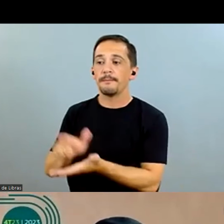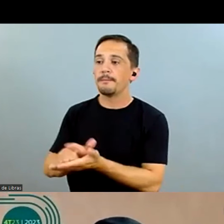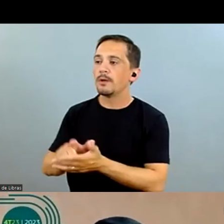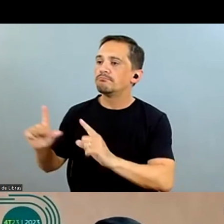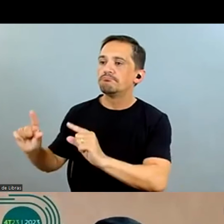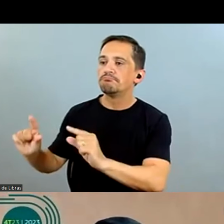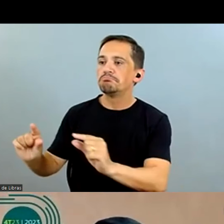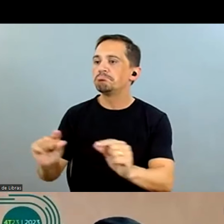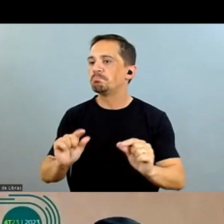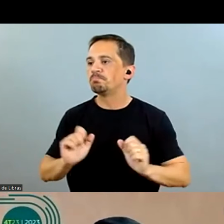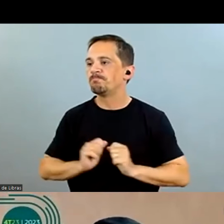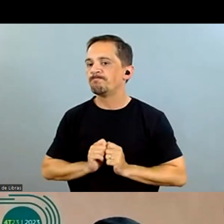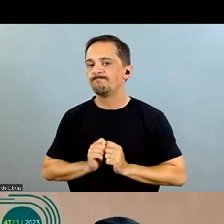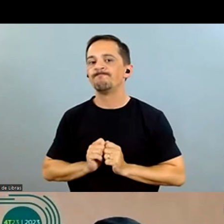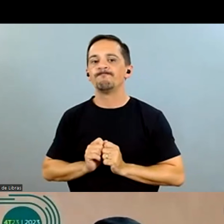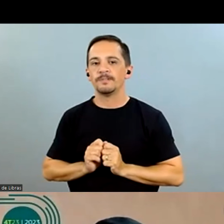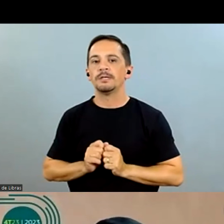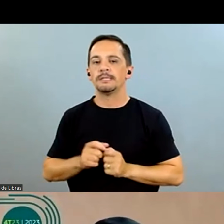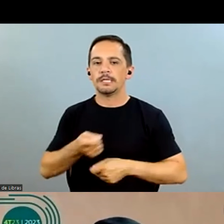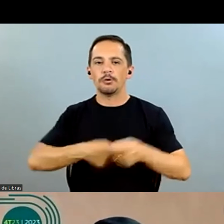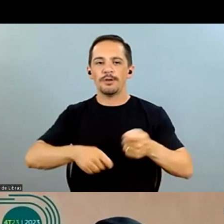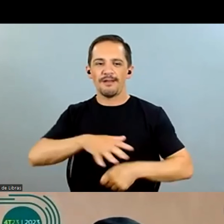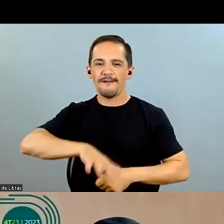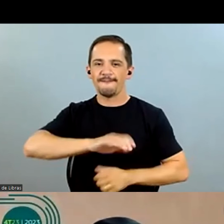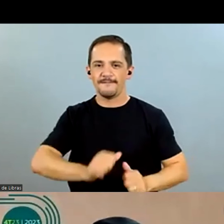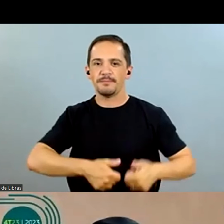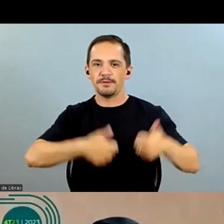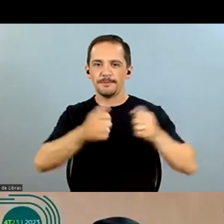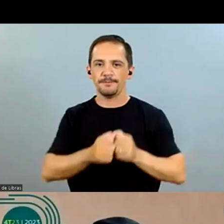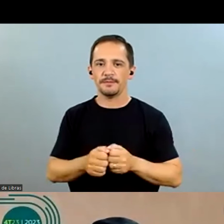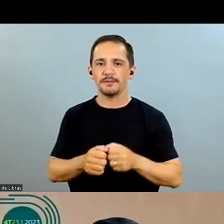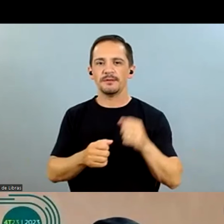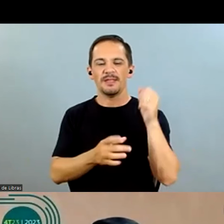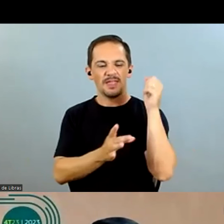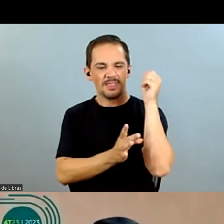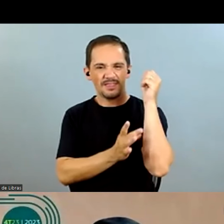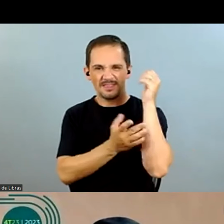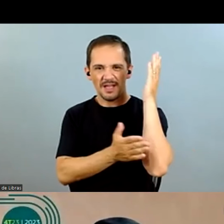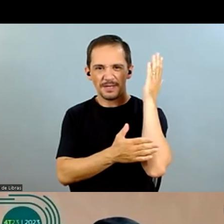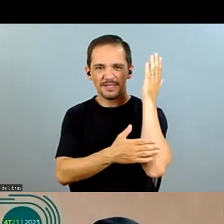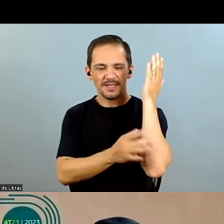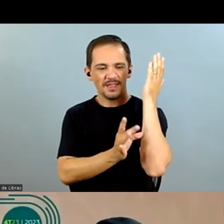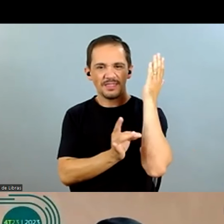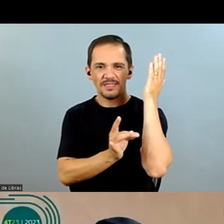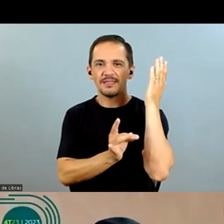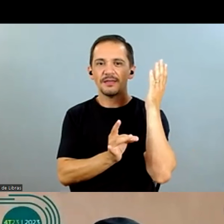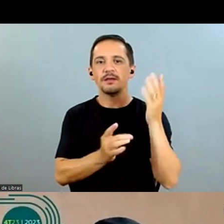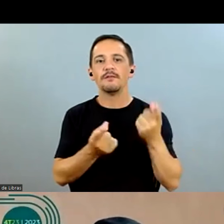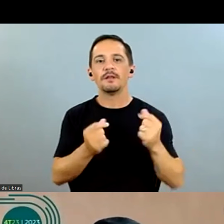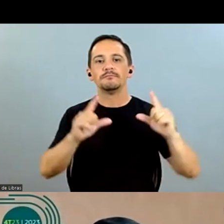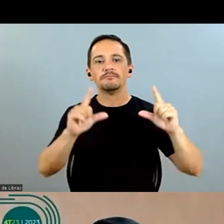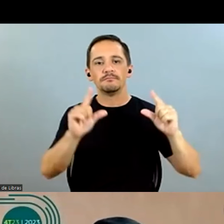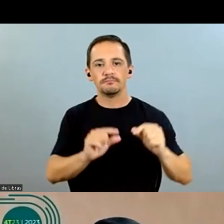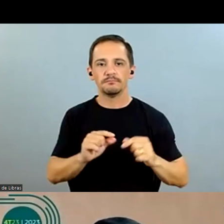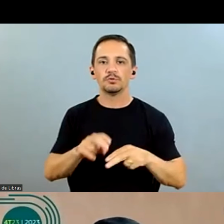tendência é que esse mercado melhore também negócio resina já tá tendo uma reação de preços em dólar né Eh mas é um negócio que